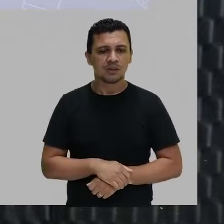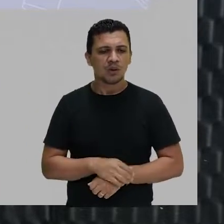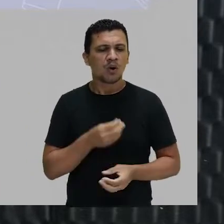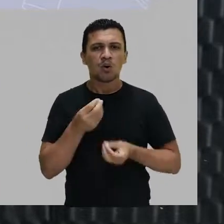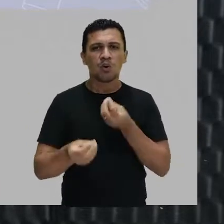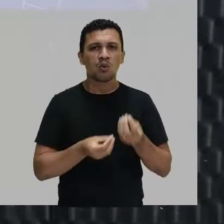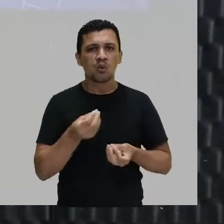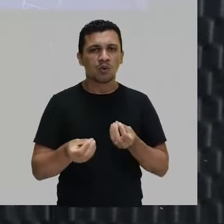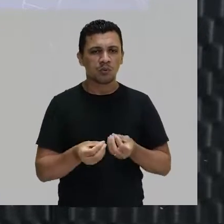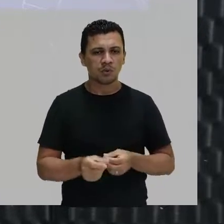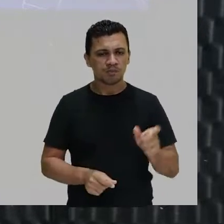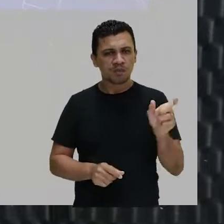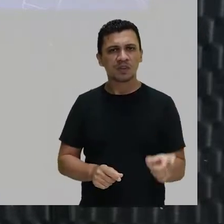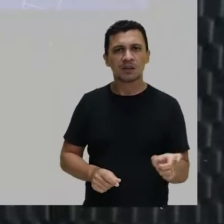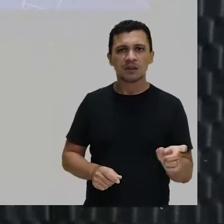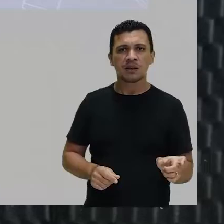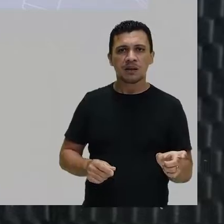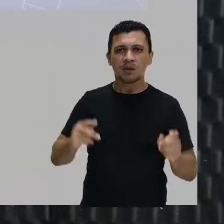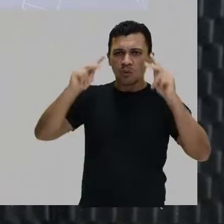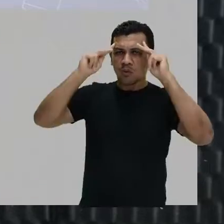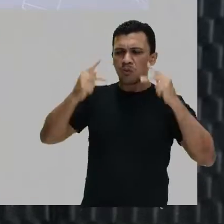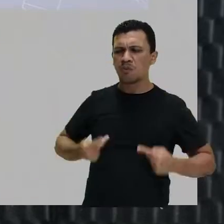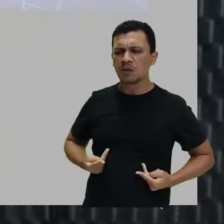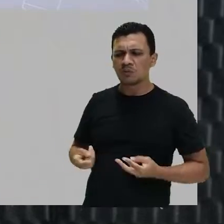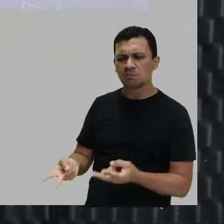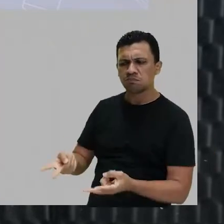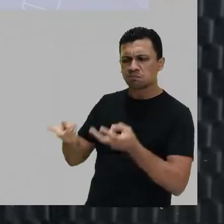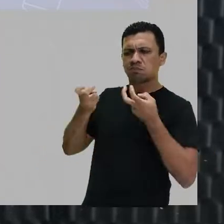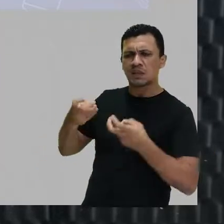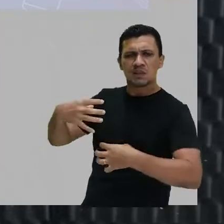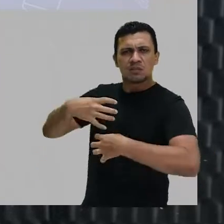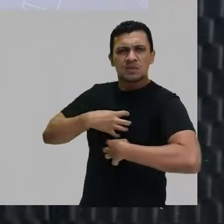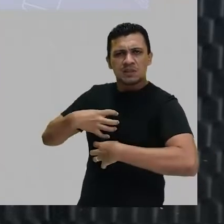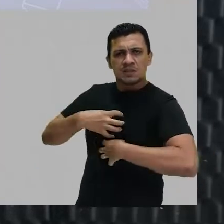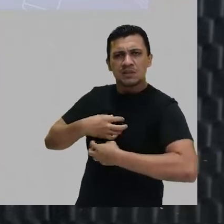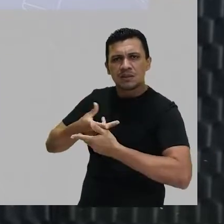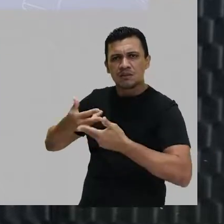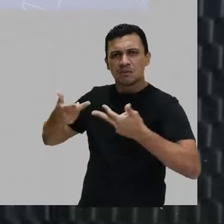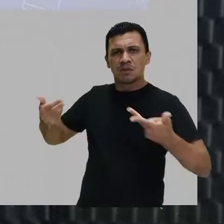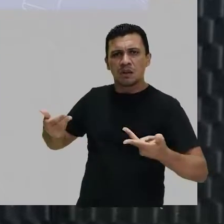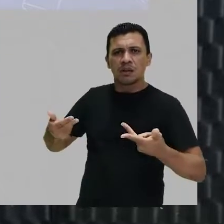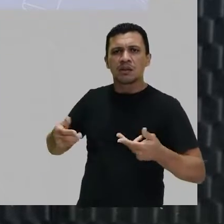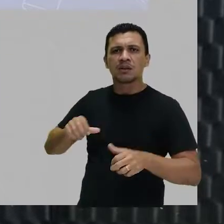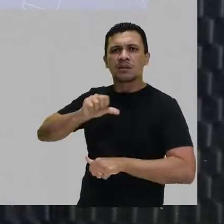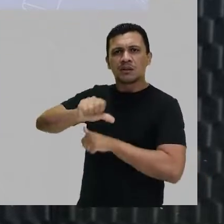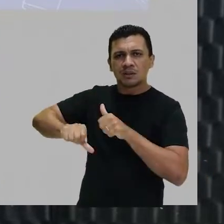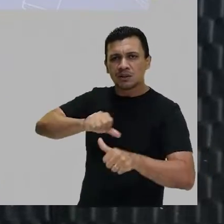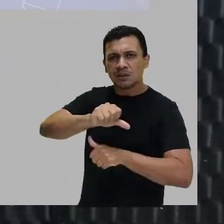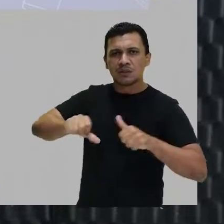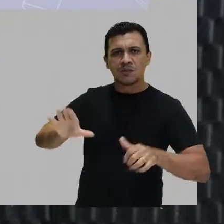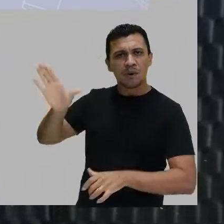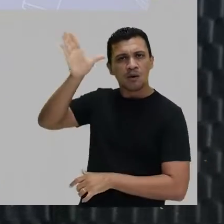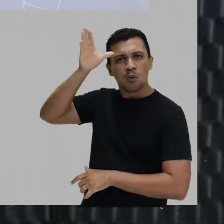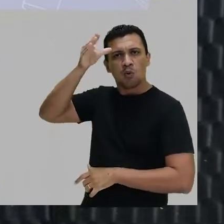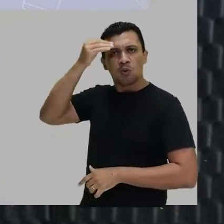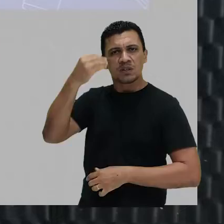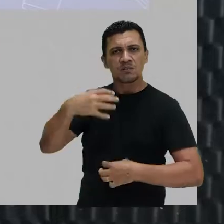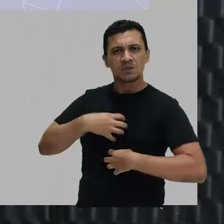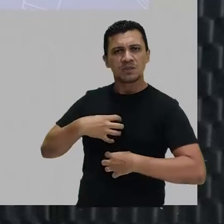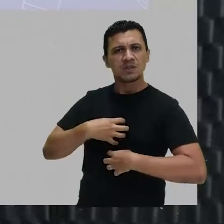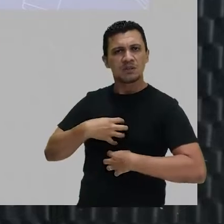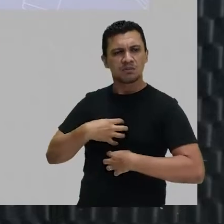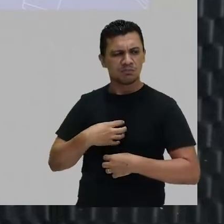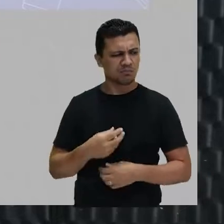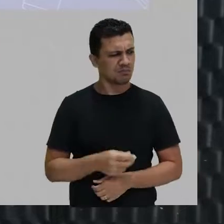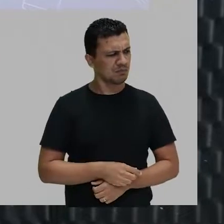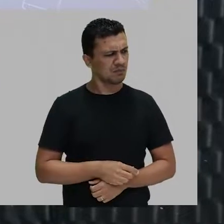o homem recebe essas sensações e como essas sensações vão ser transformadas em conhecimento sensível. Professor, isso